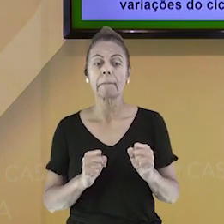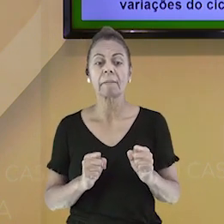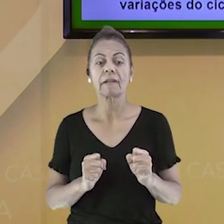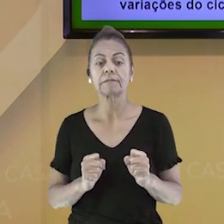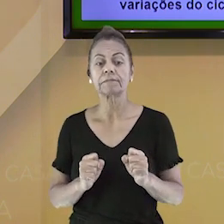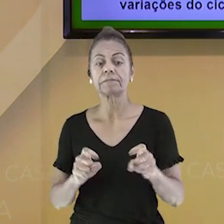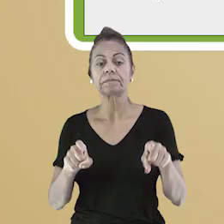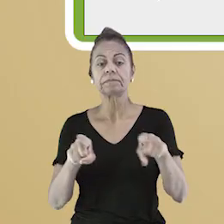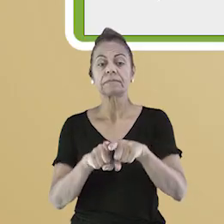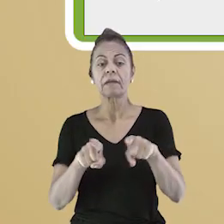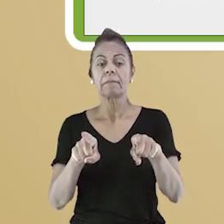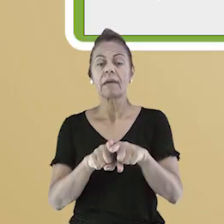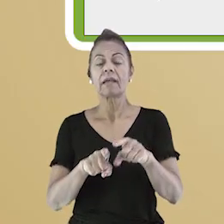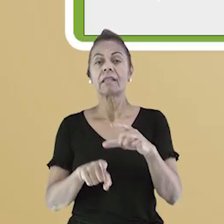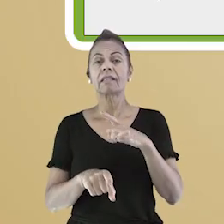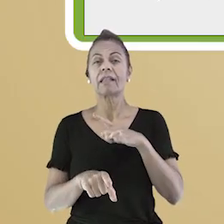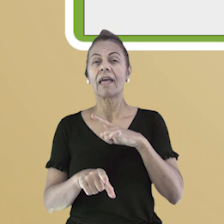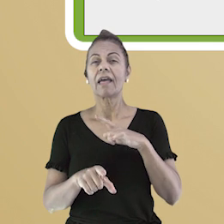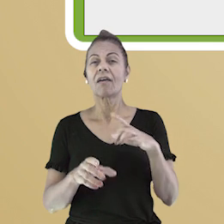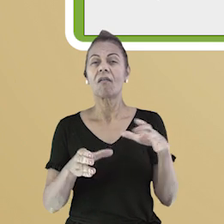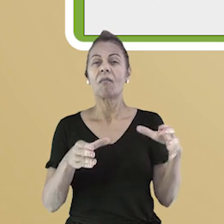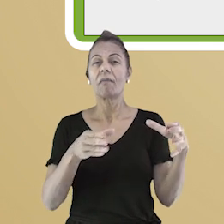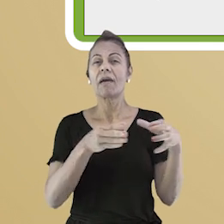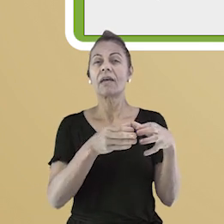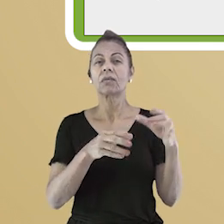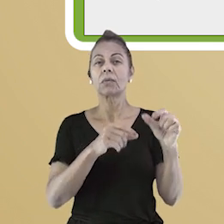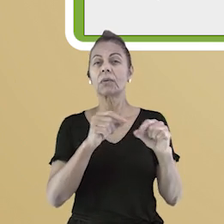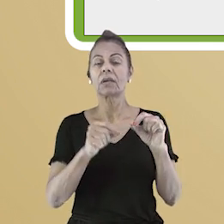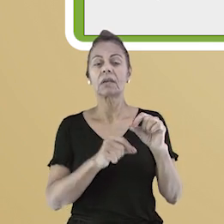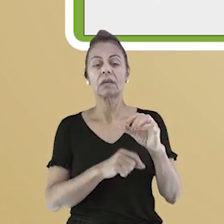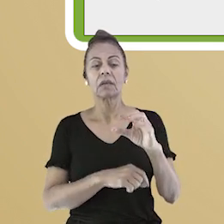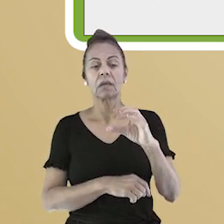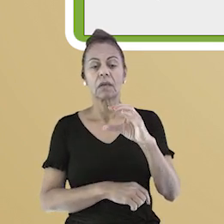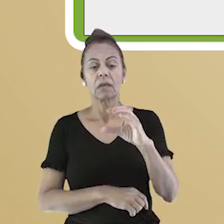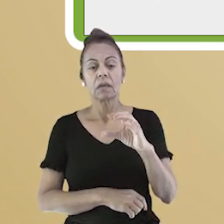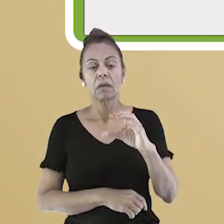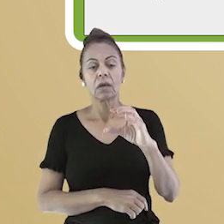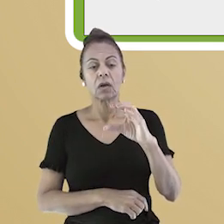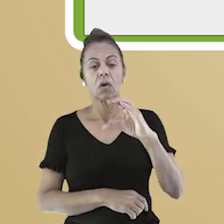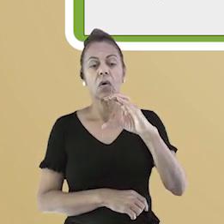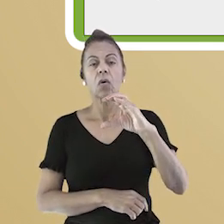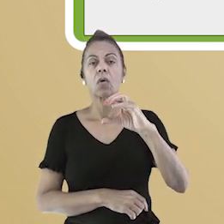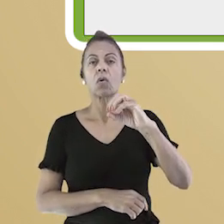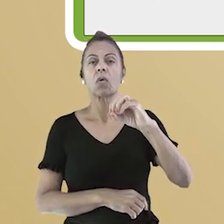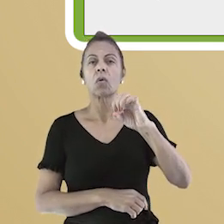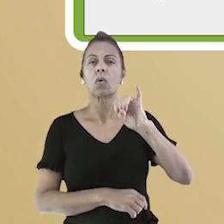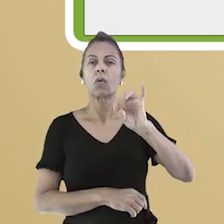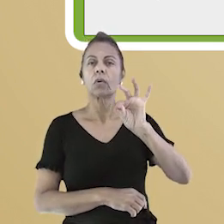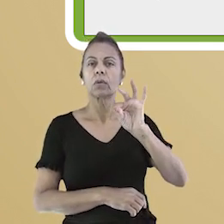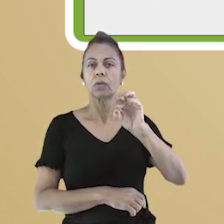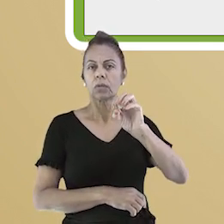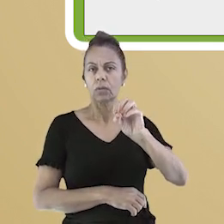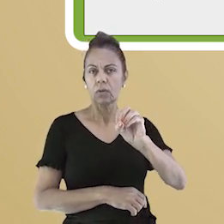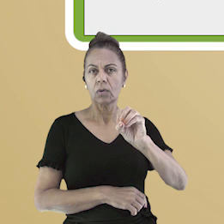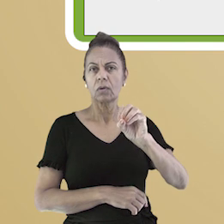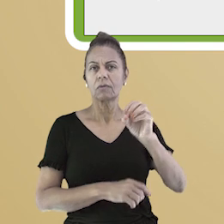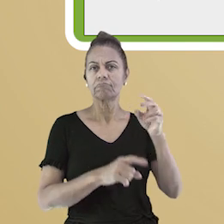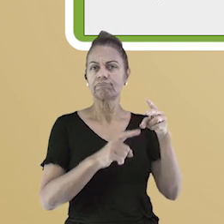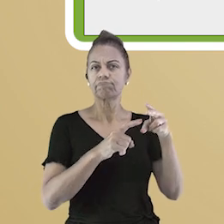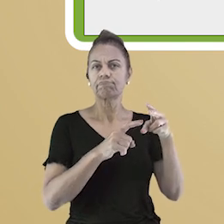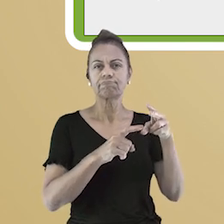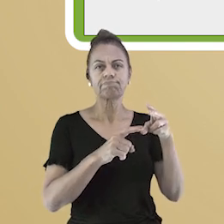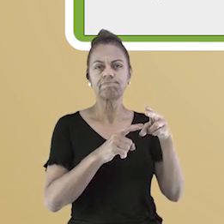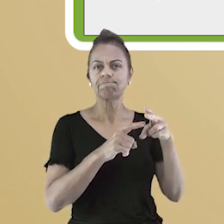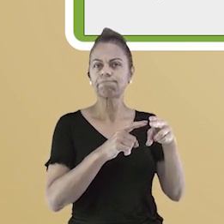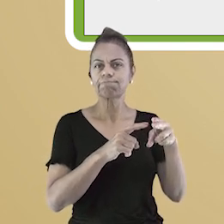esse procedimento. Outro método pertencente a esse grupo é o coito interrompido e consiste em interromper a relação